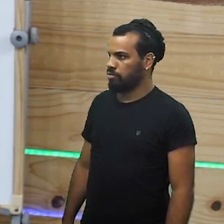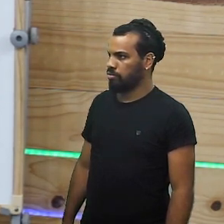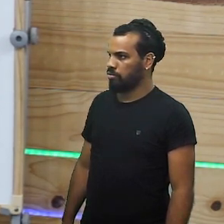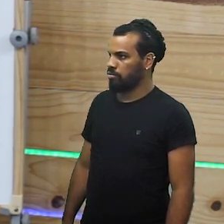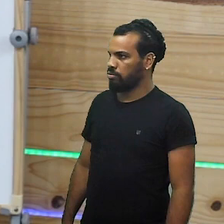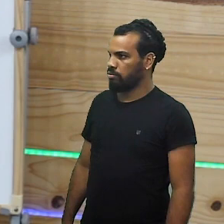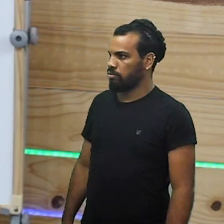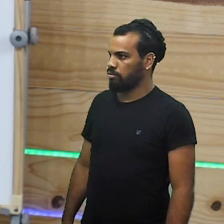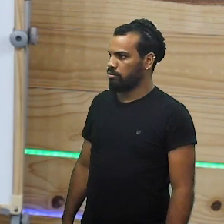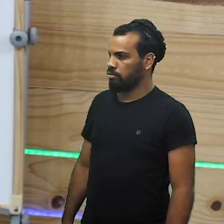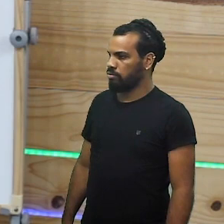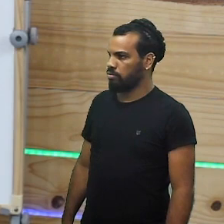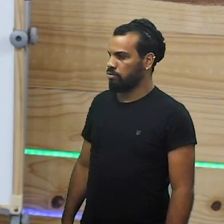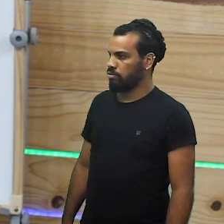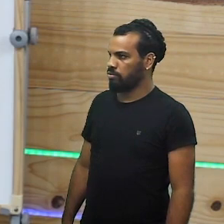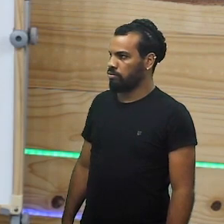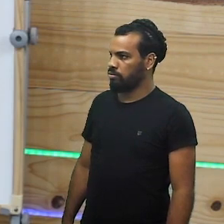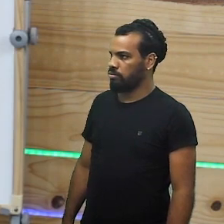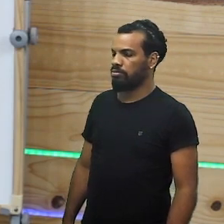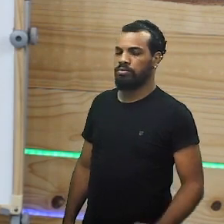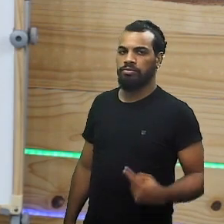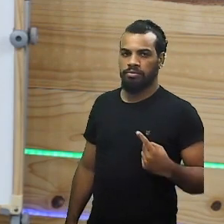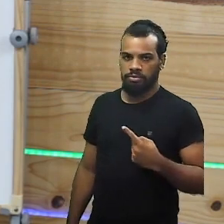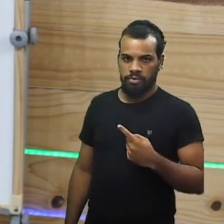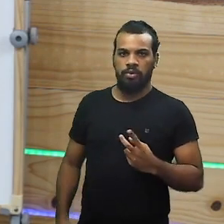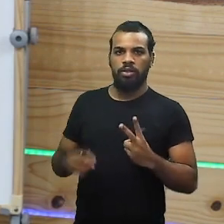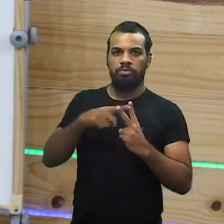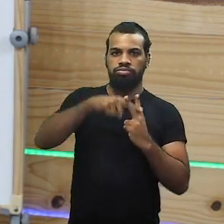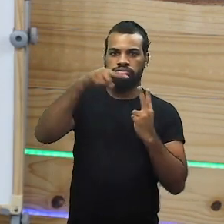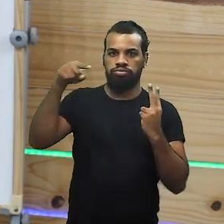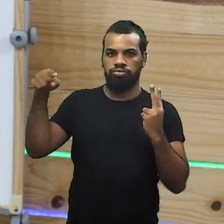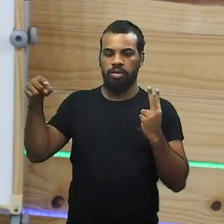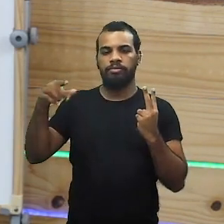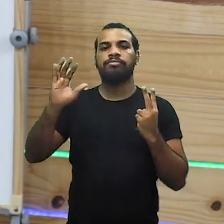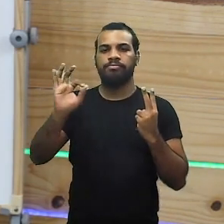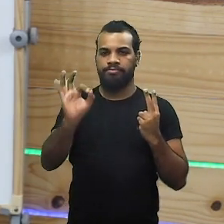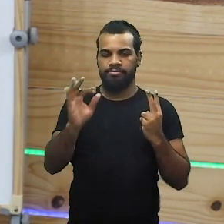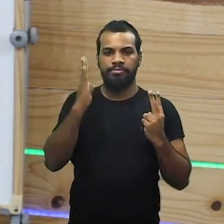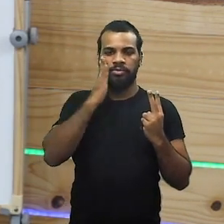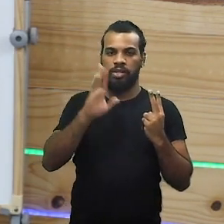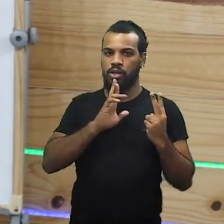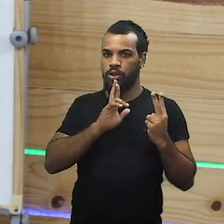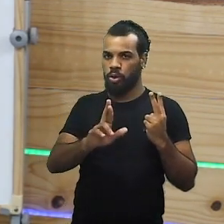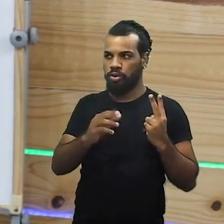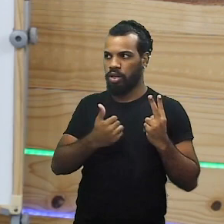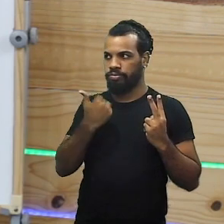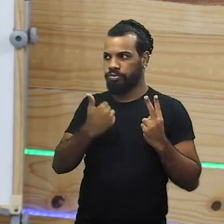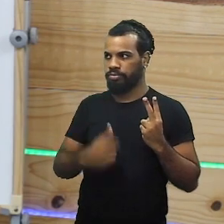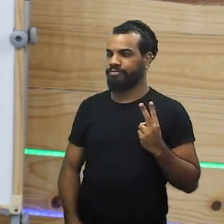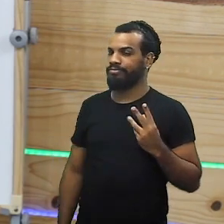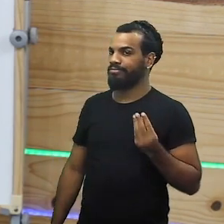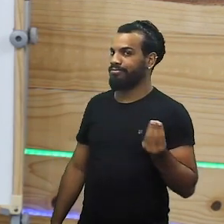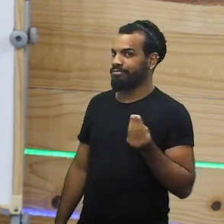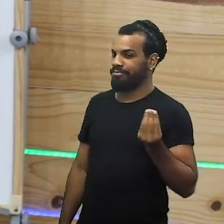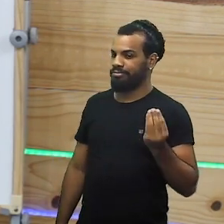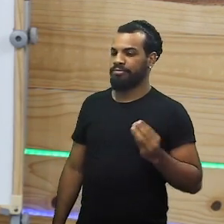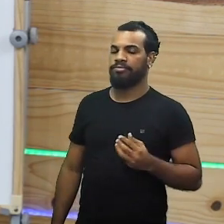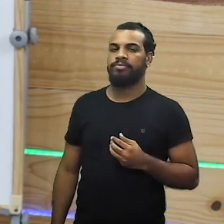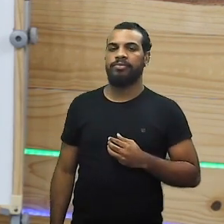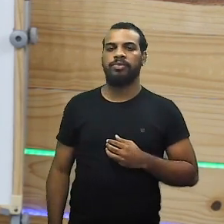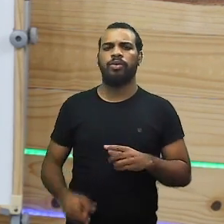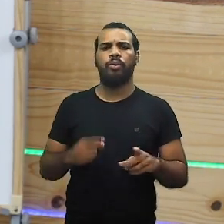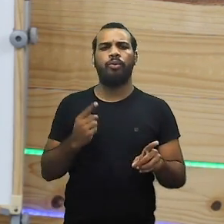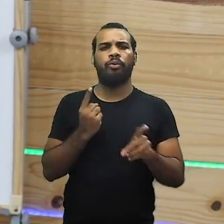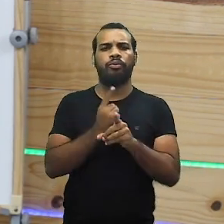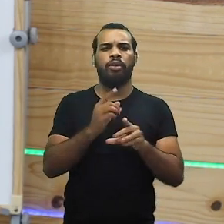tirando a raiz. Beleza? É só a gente resolver agora essa equaçãozinha, que a gente vai encontrar